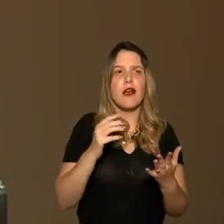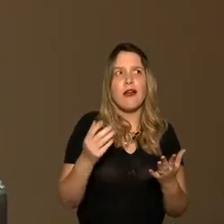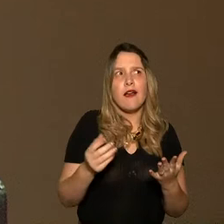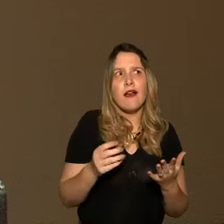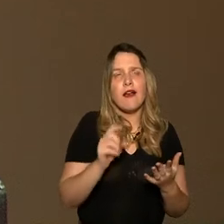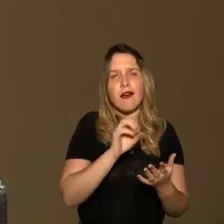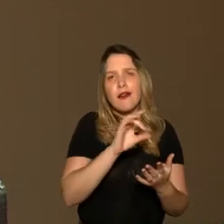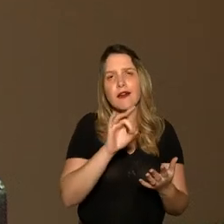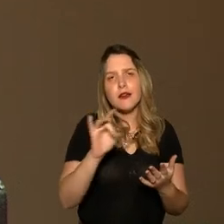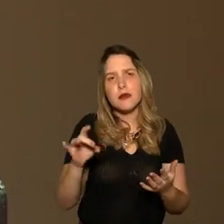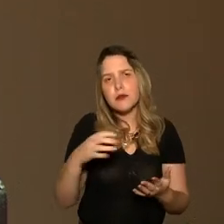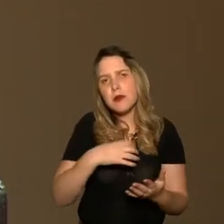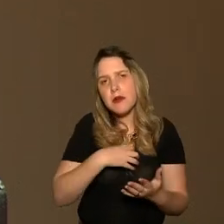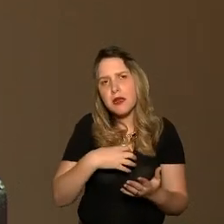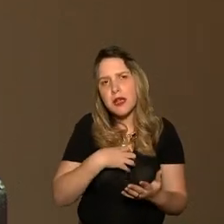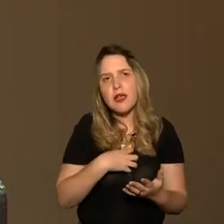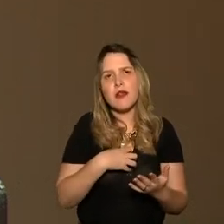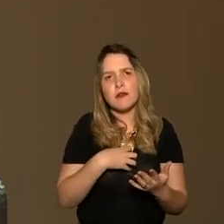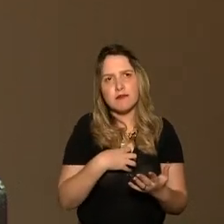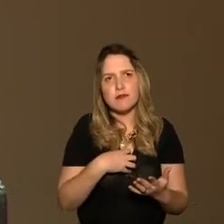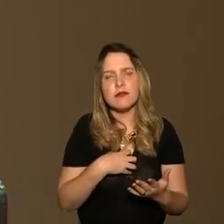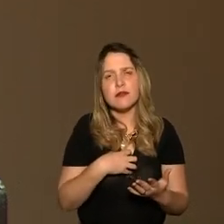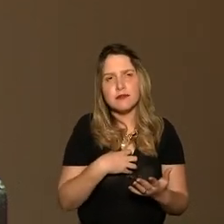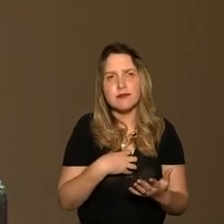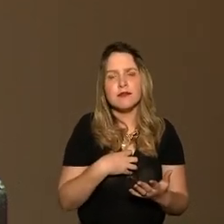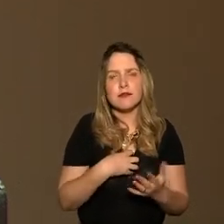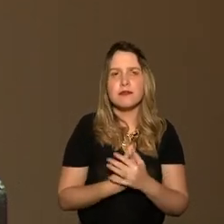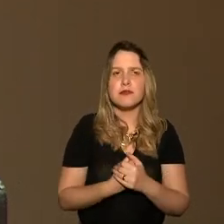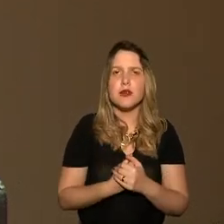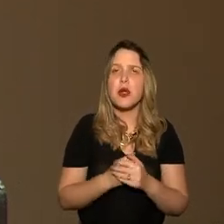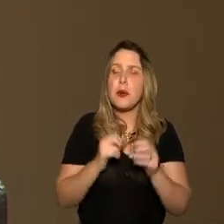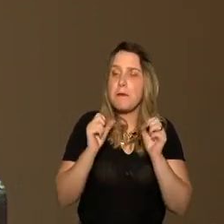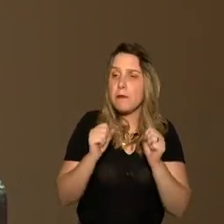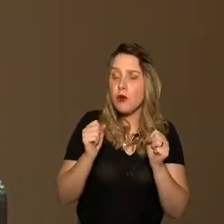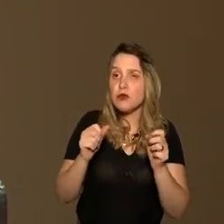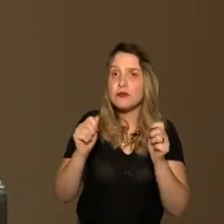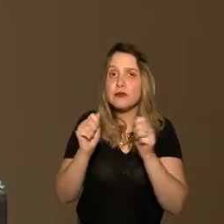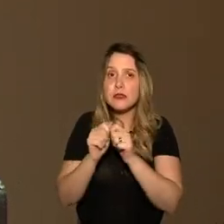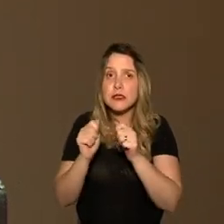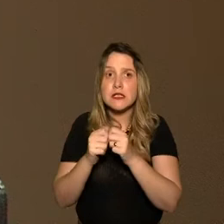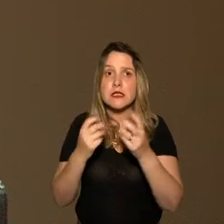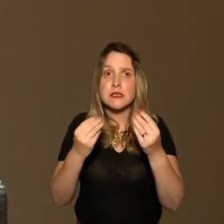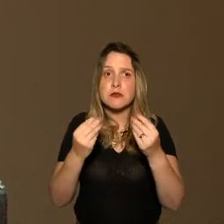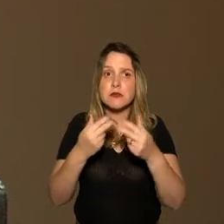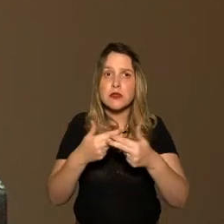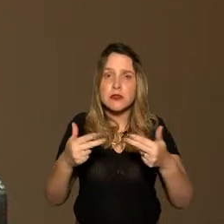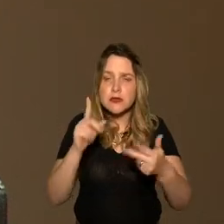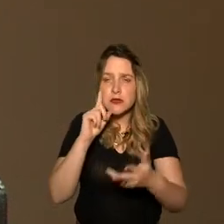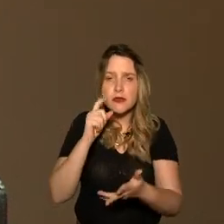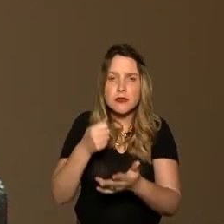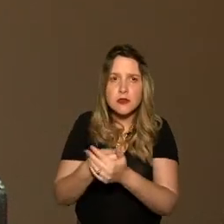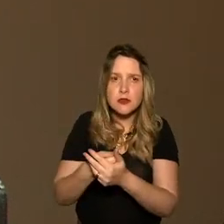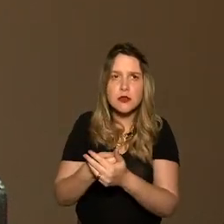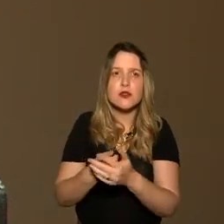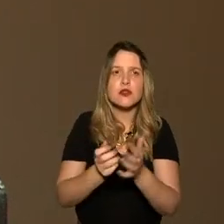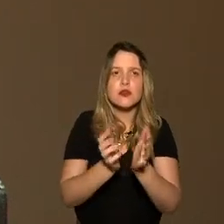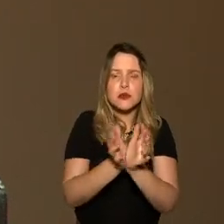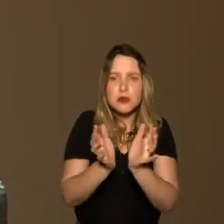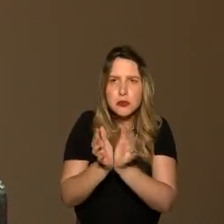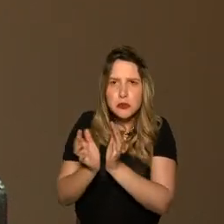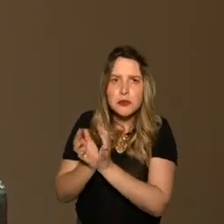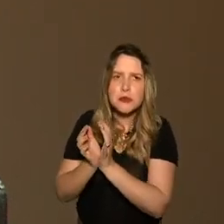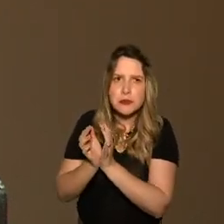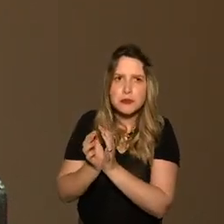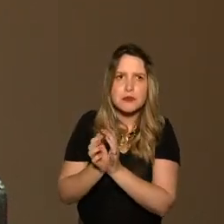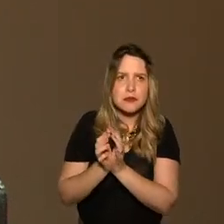pode ser uma experiência desafiadora né que pode trazer muitas reflexões angústias pensamentos